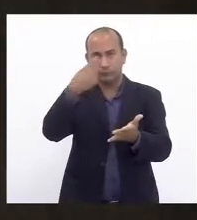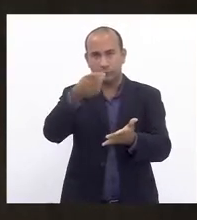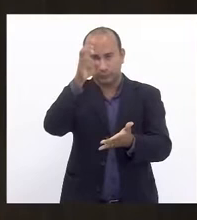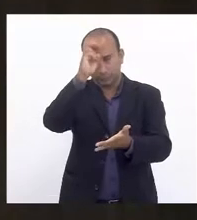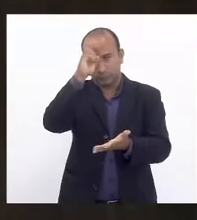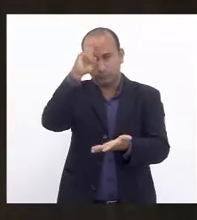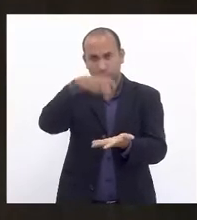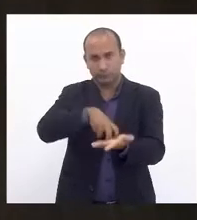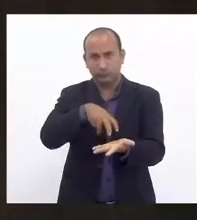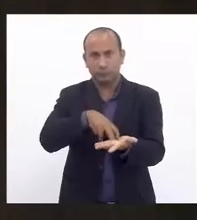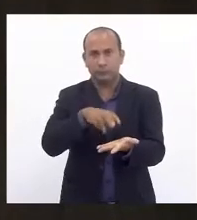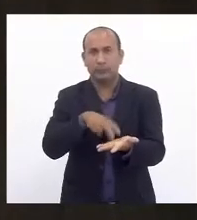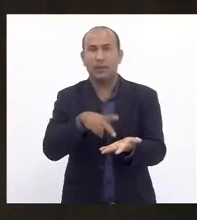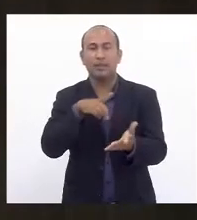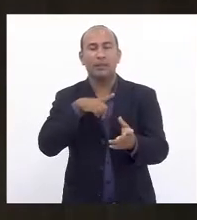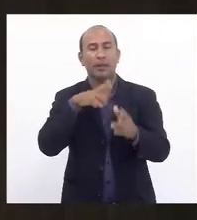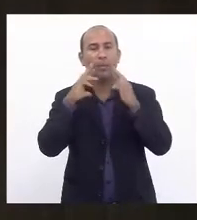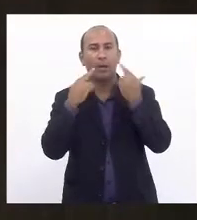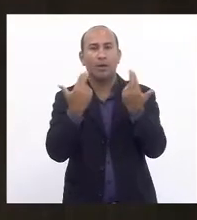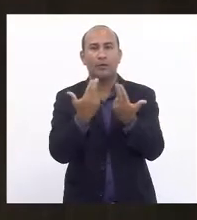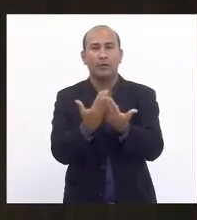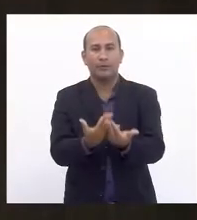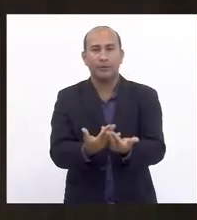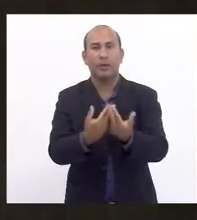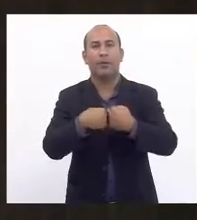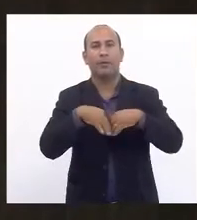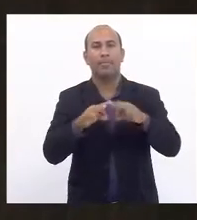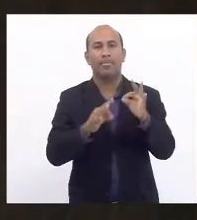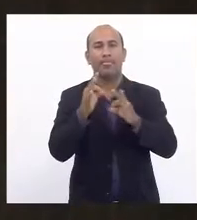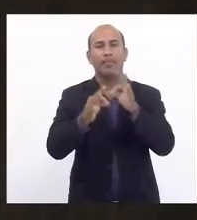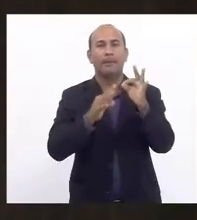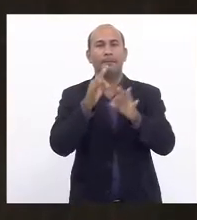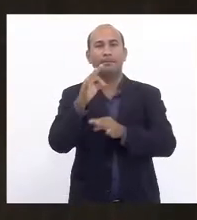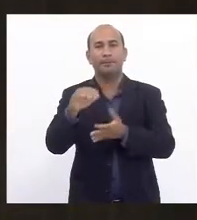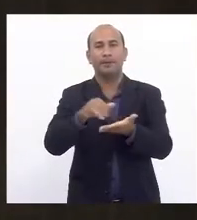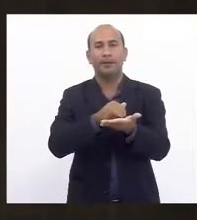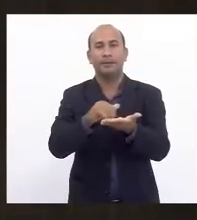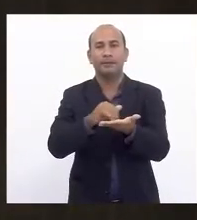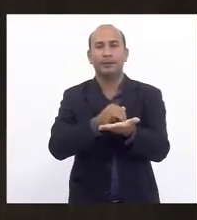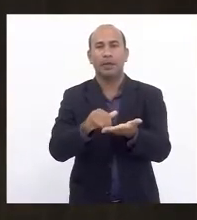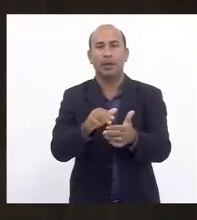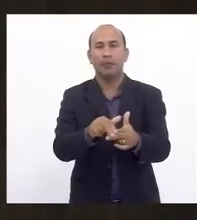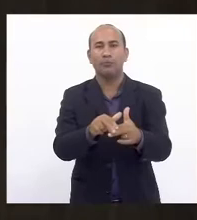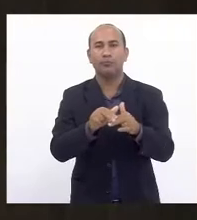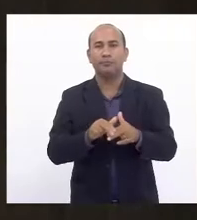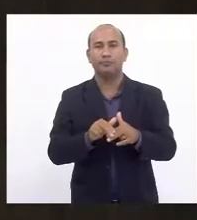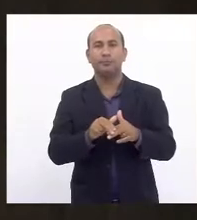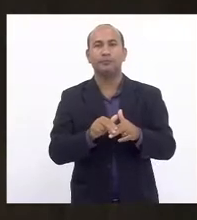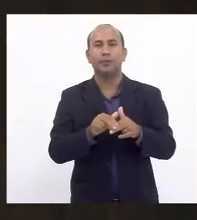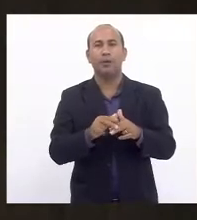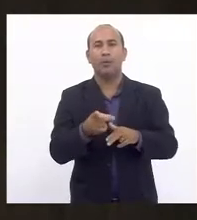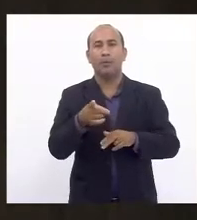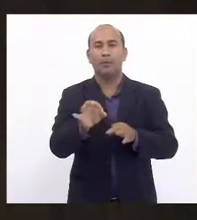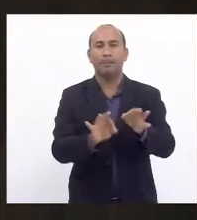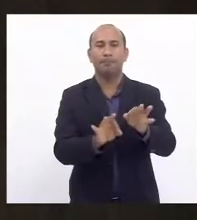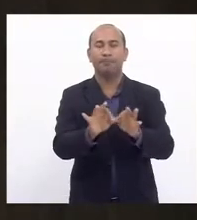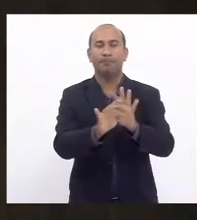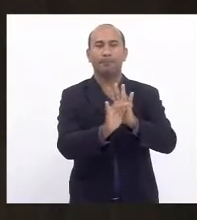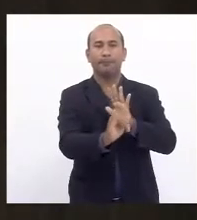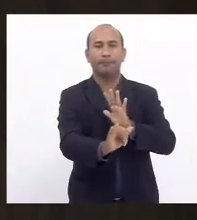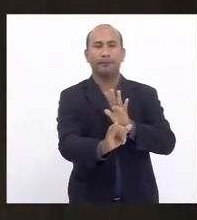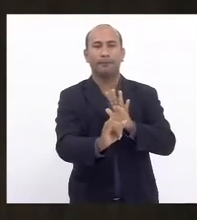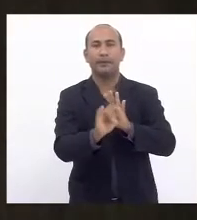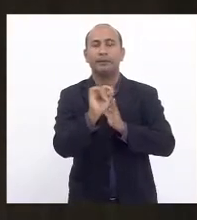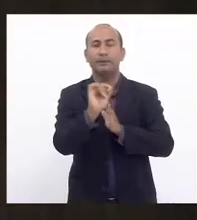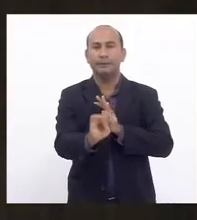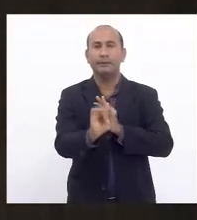manhã, haverá uma reunião técnica das secretarias por conta de um projeto de lei que